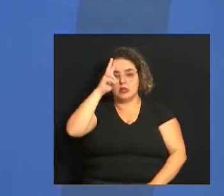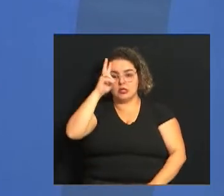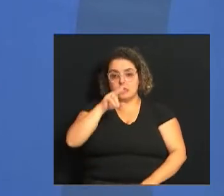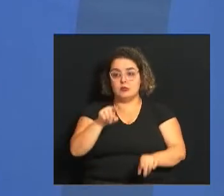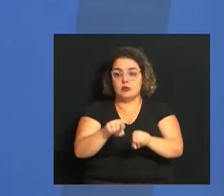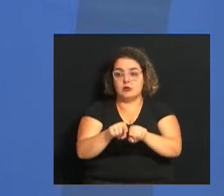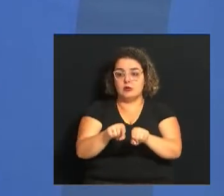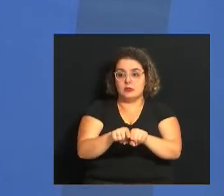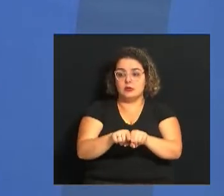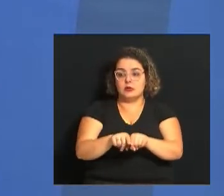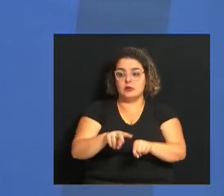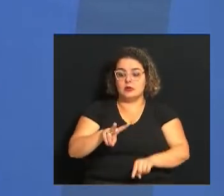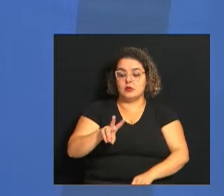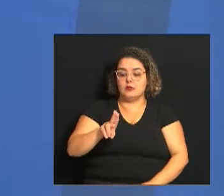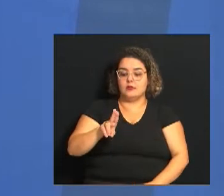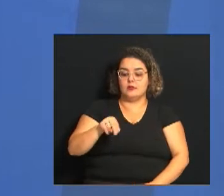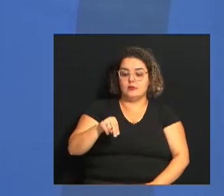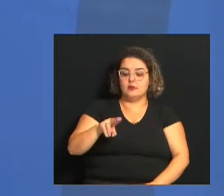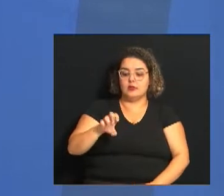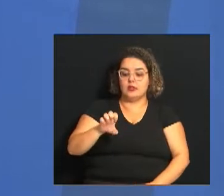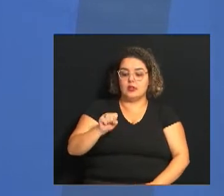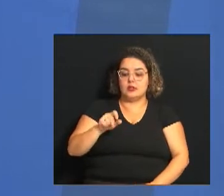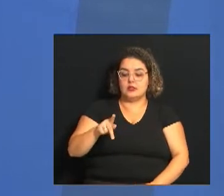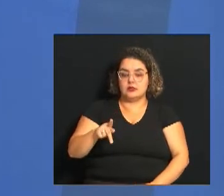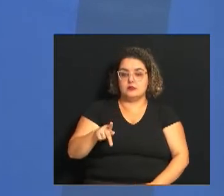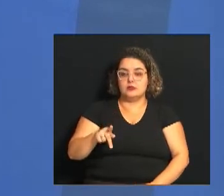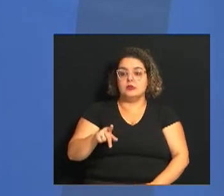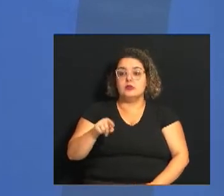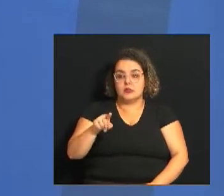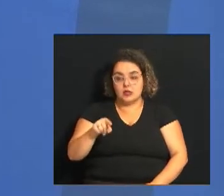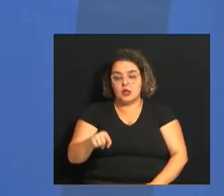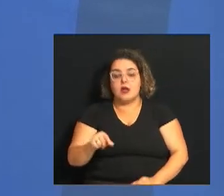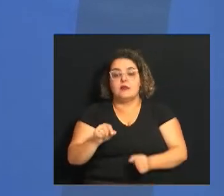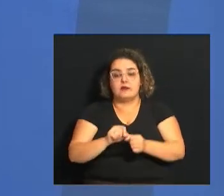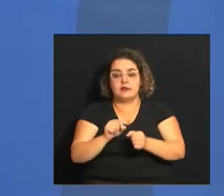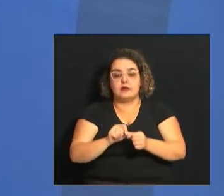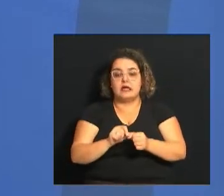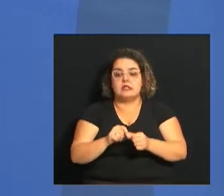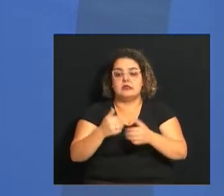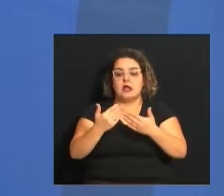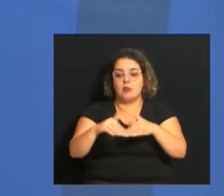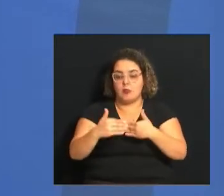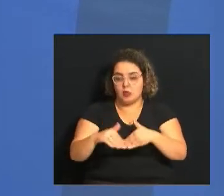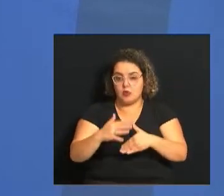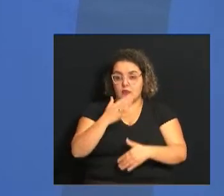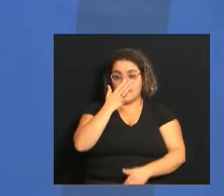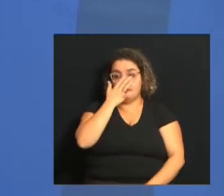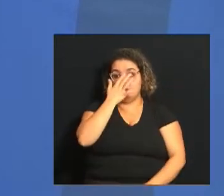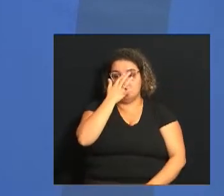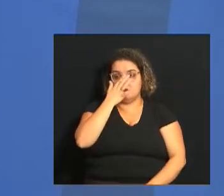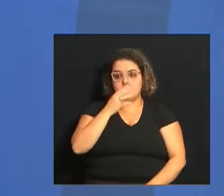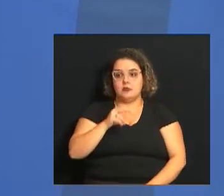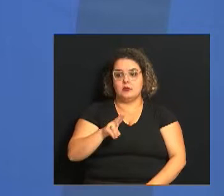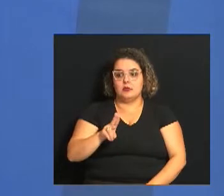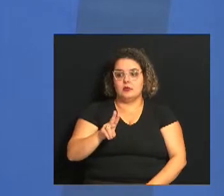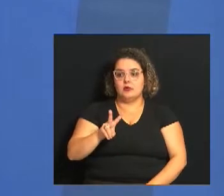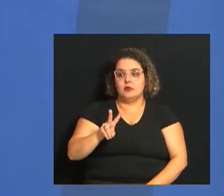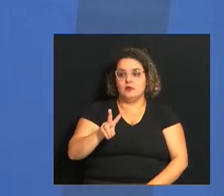site da VUNESP, que é quem vai fazer aí esse concurso, que é o